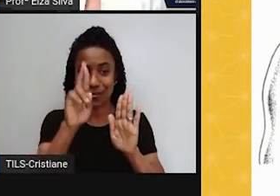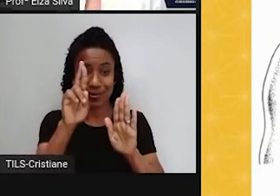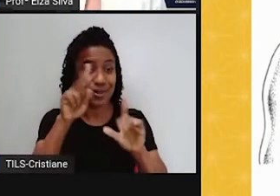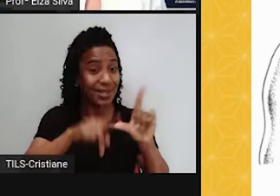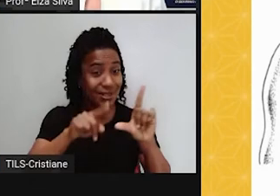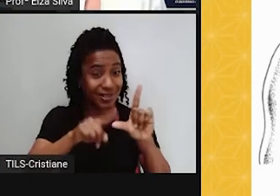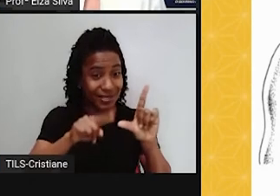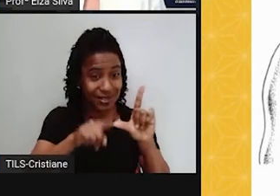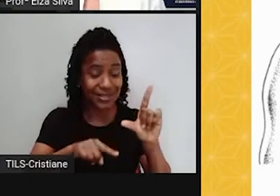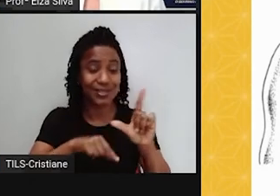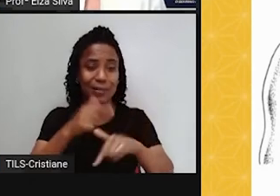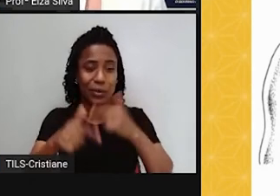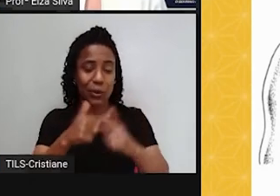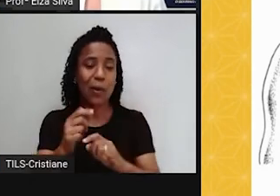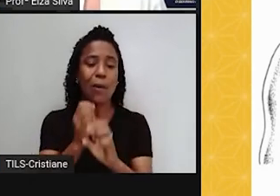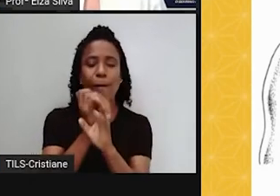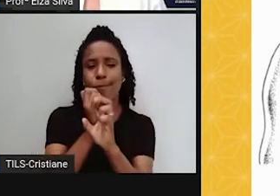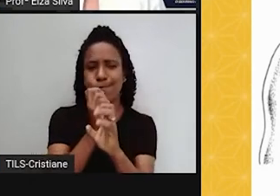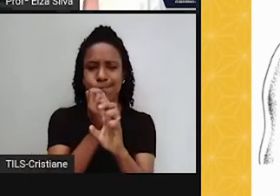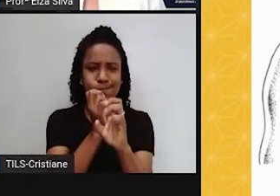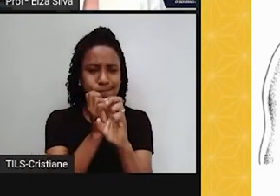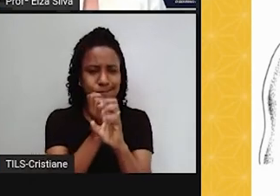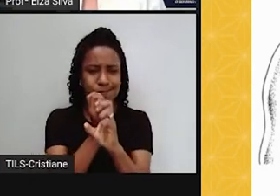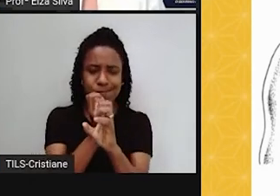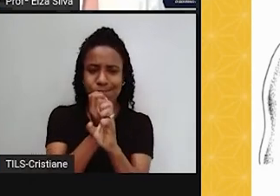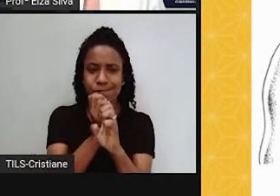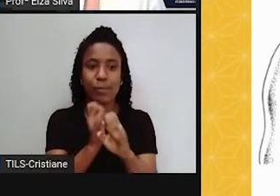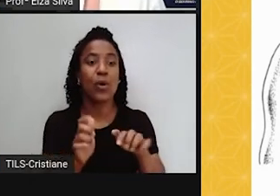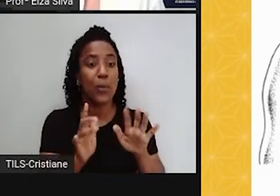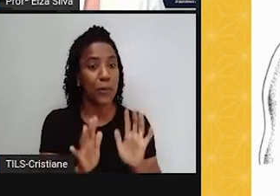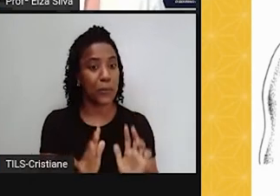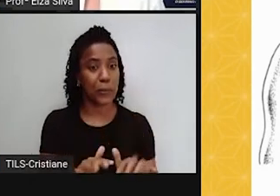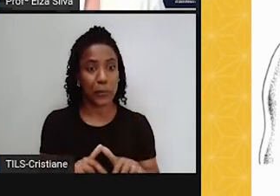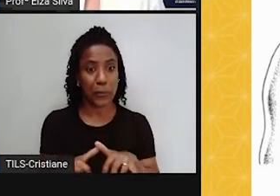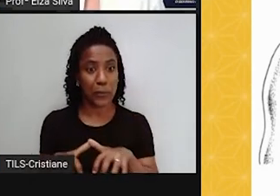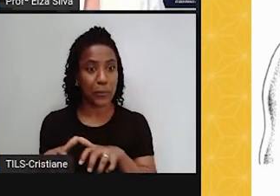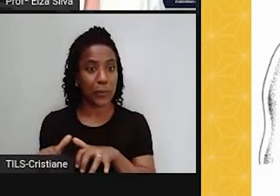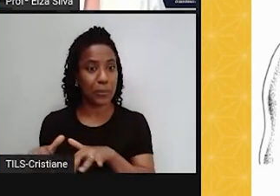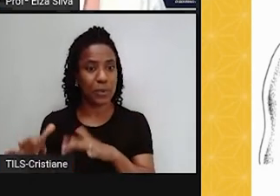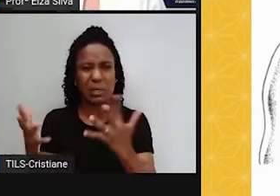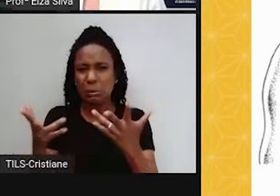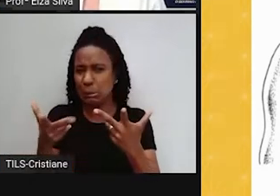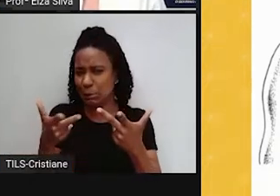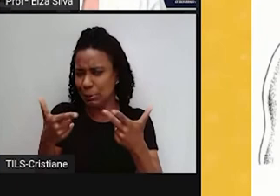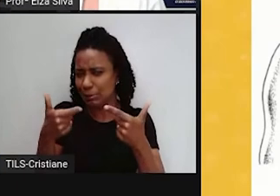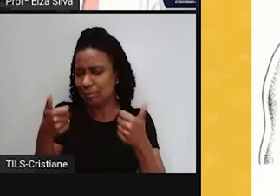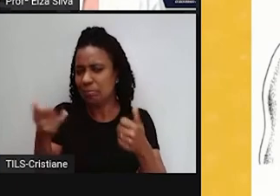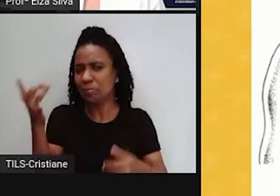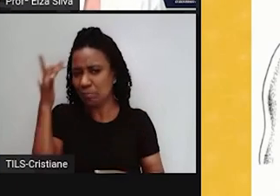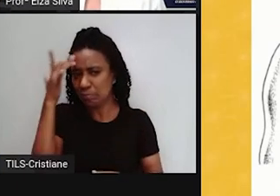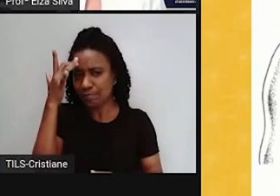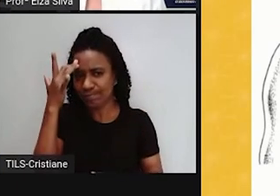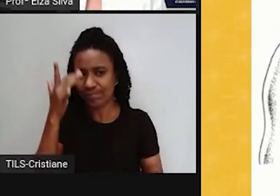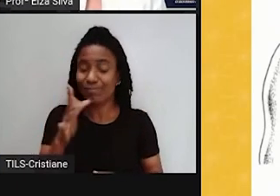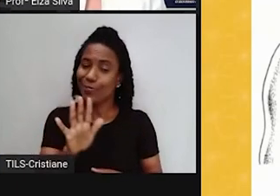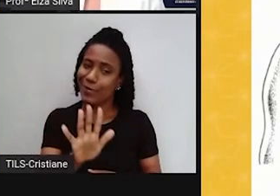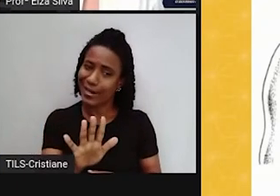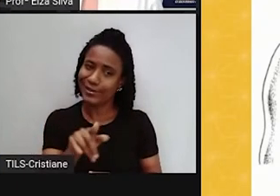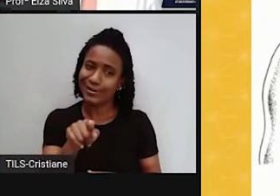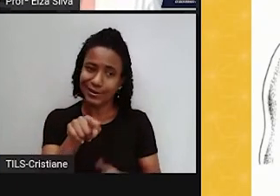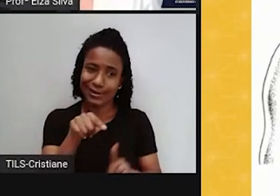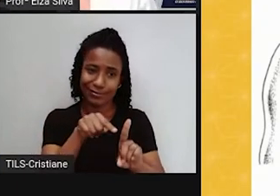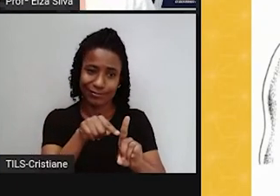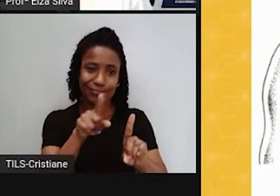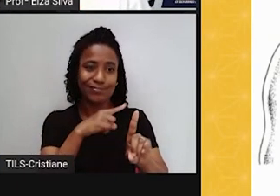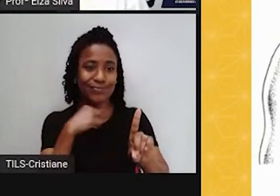produtor, saxofonista e tecladista. Um gênio da música. Só que ele já morreu, né? Isso foi